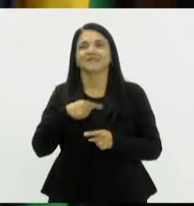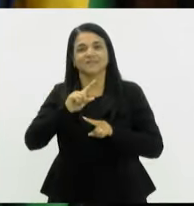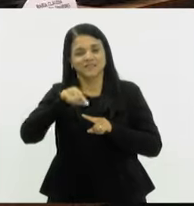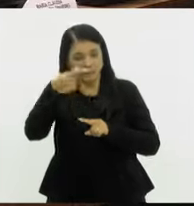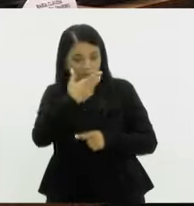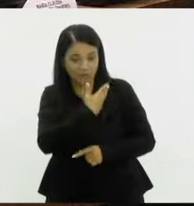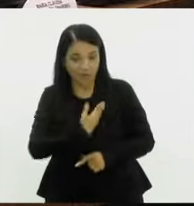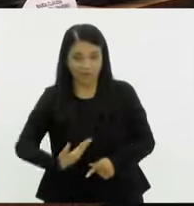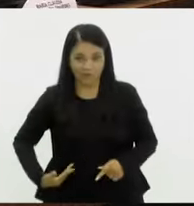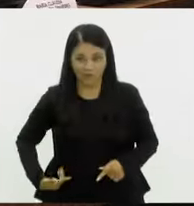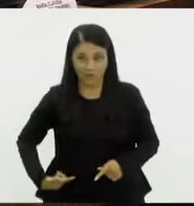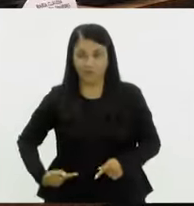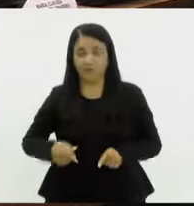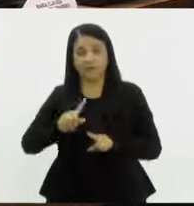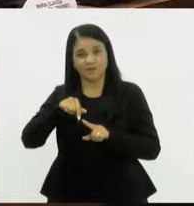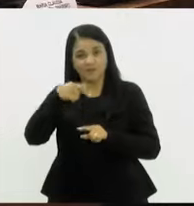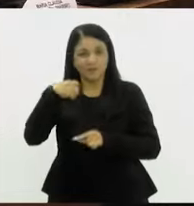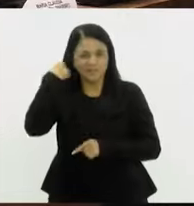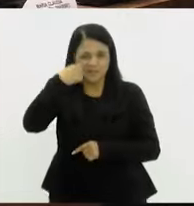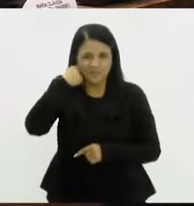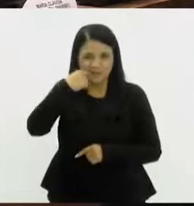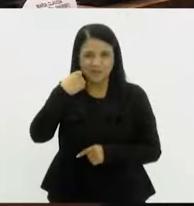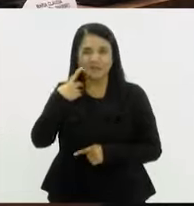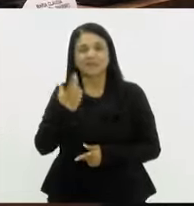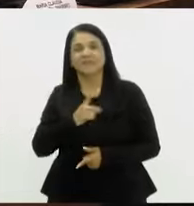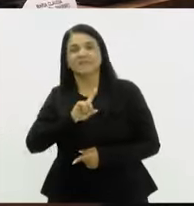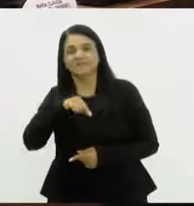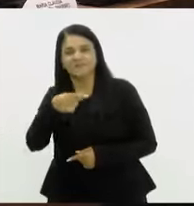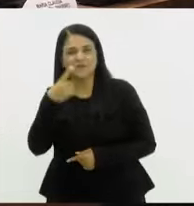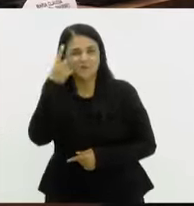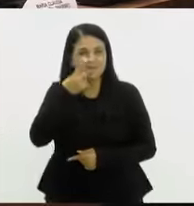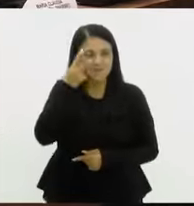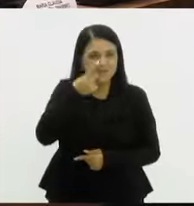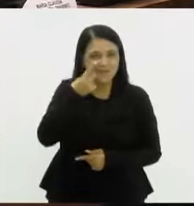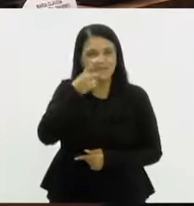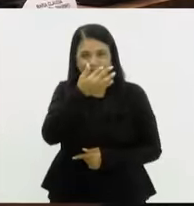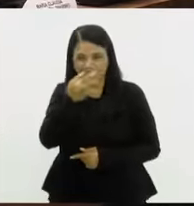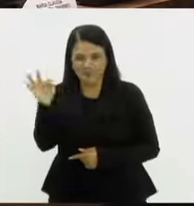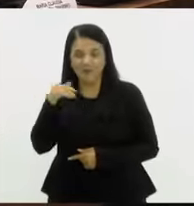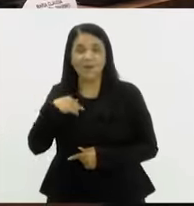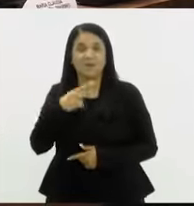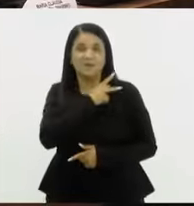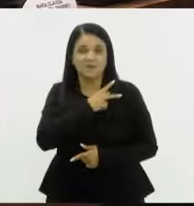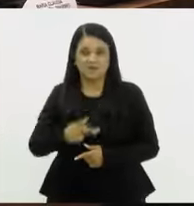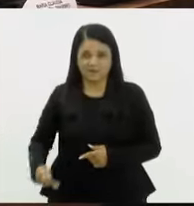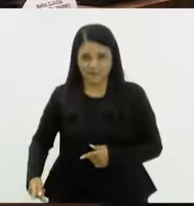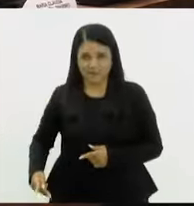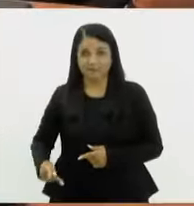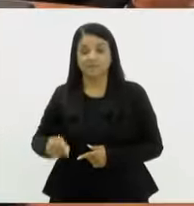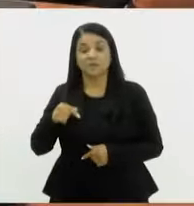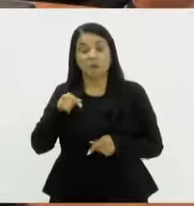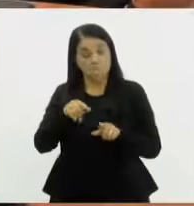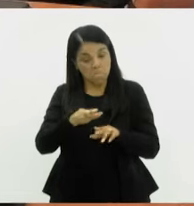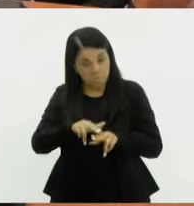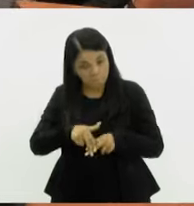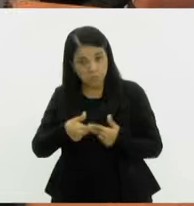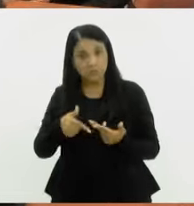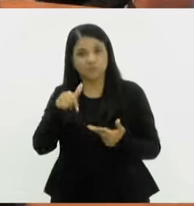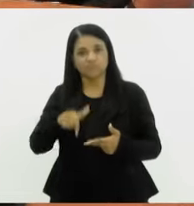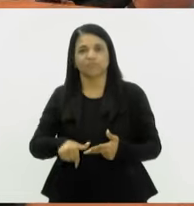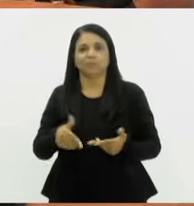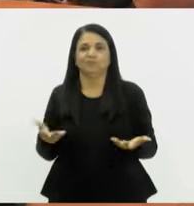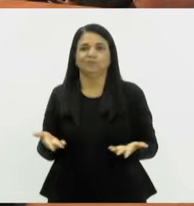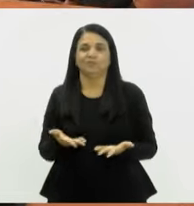Governadora depois Senadora deputada Federal presidência da república é para isso que nós estamos